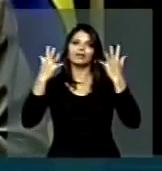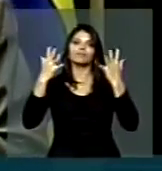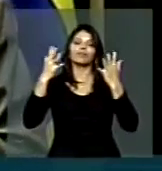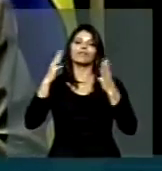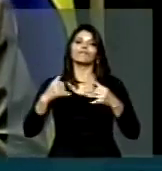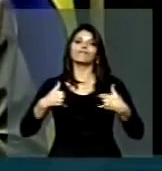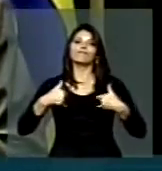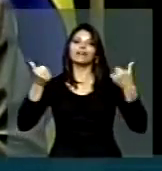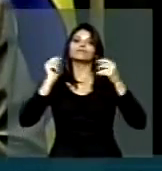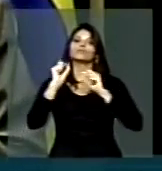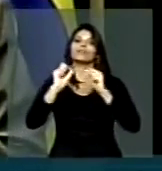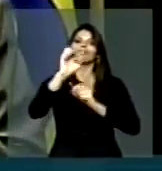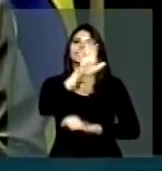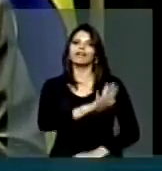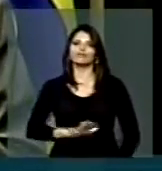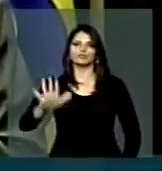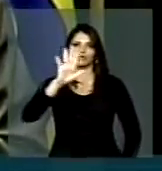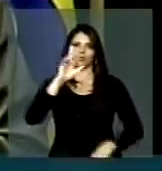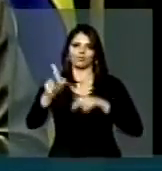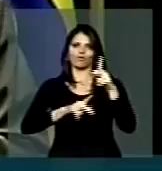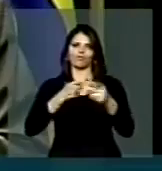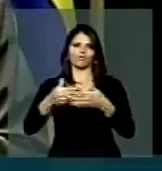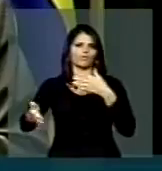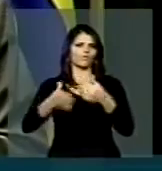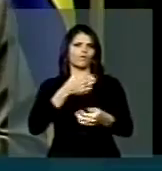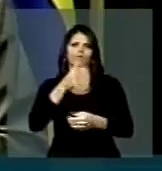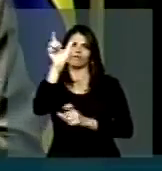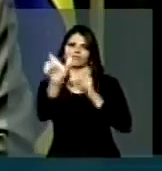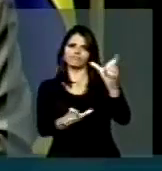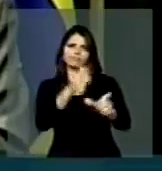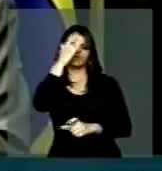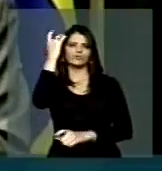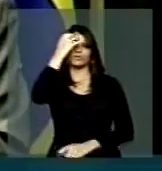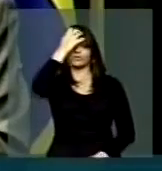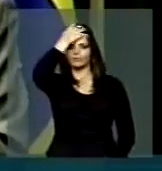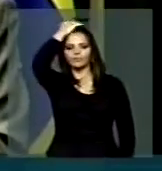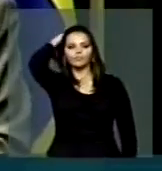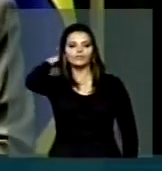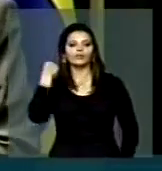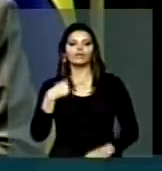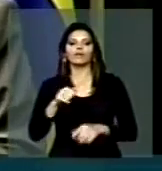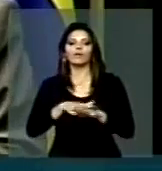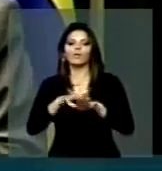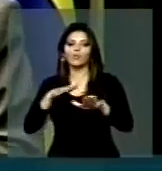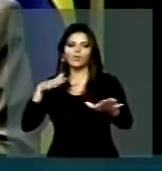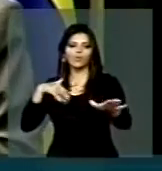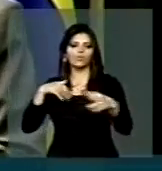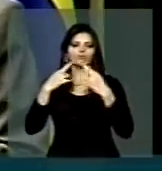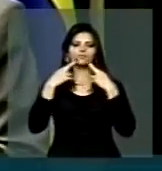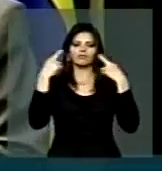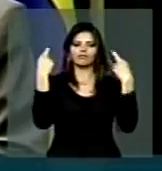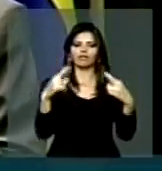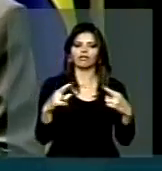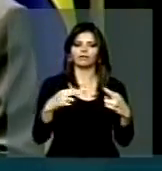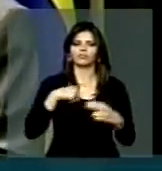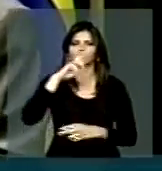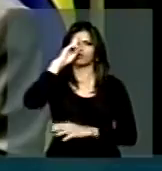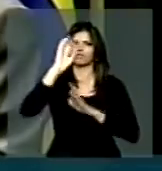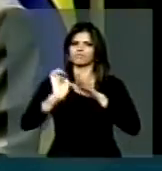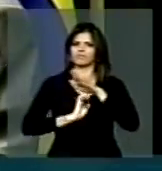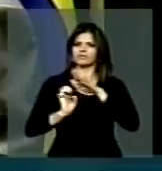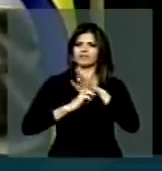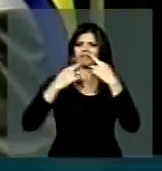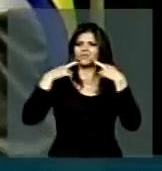nacional. Mas qualquer brasileiro percebe hoje, quando as ruas reclamam, quando os empresários